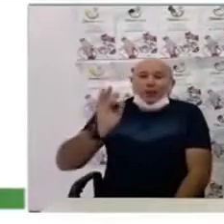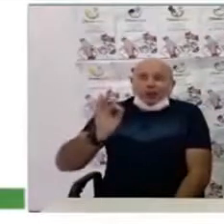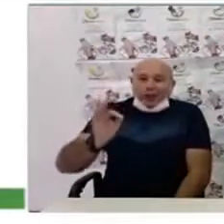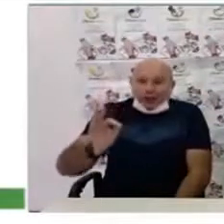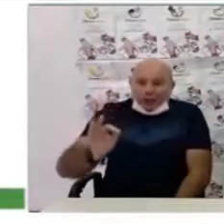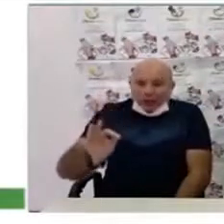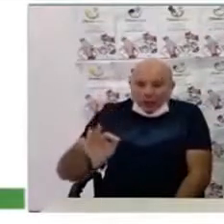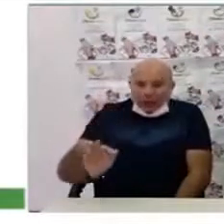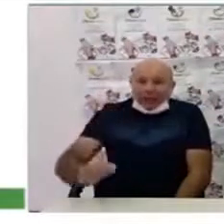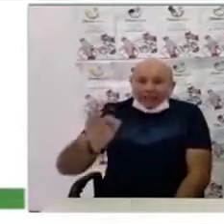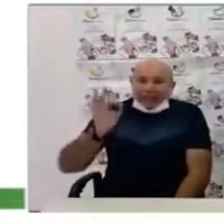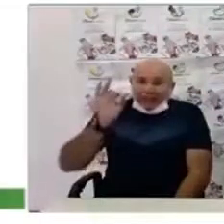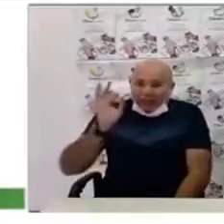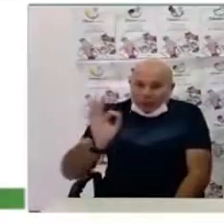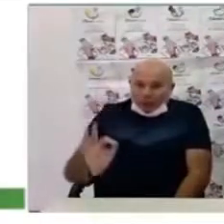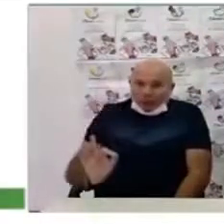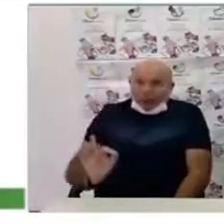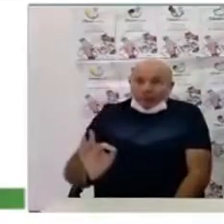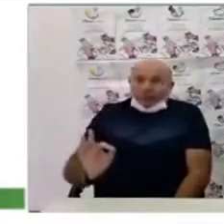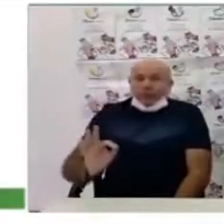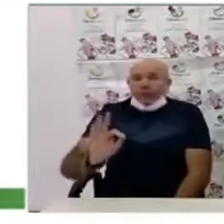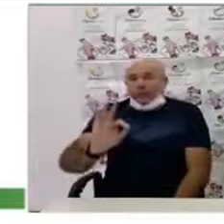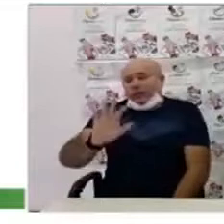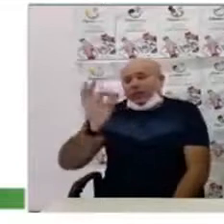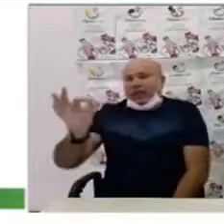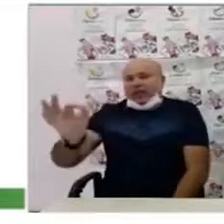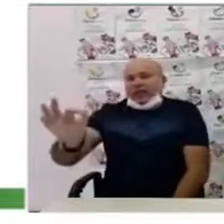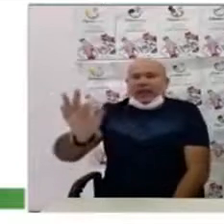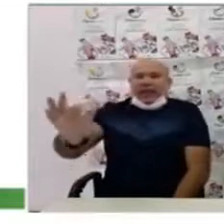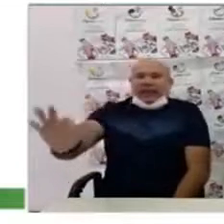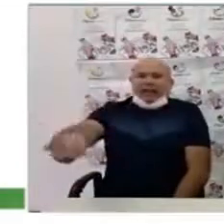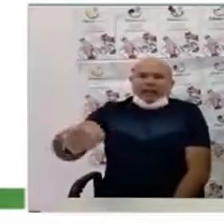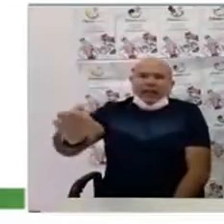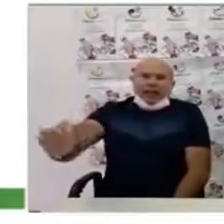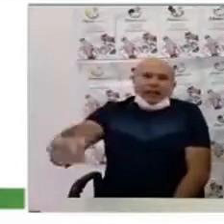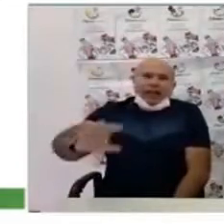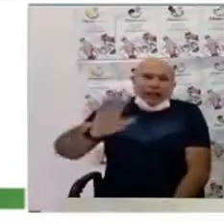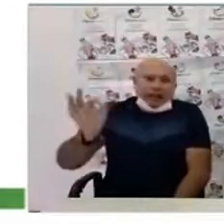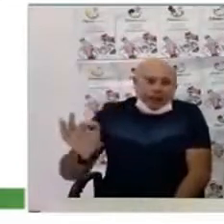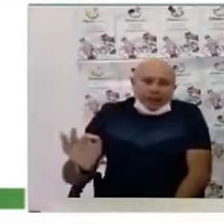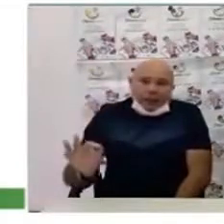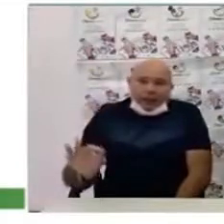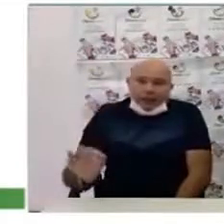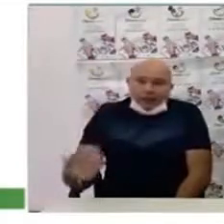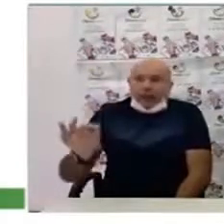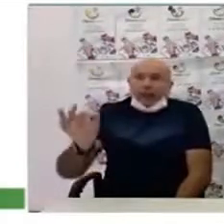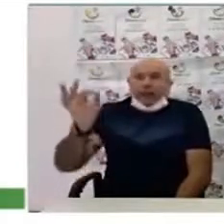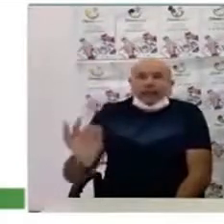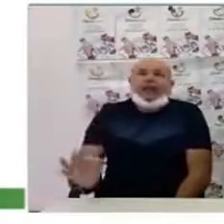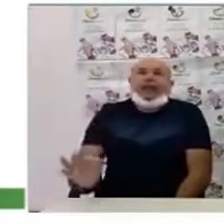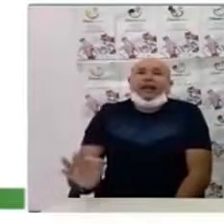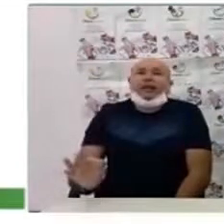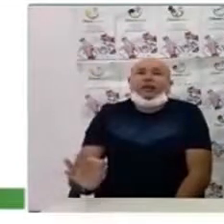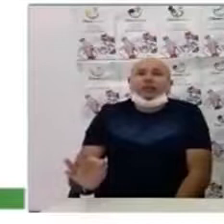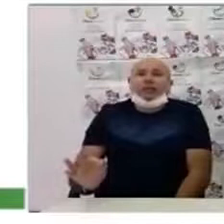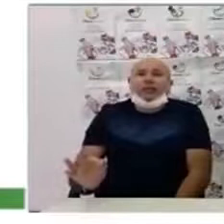combustão praticamente completa, a chama é azul. Tem gente que vê que é laranja, que é amarelo, está bem acabando o gás. Mas lá em casa